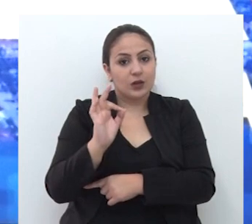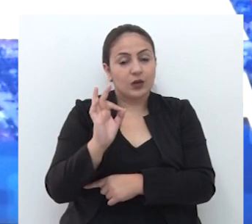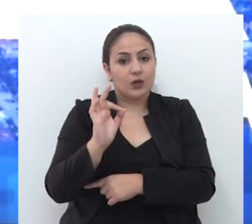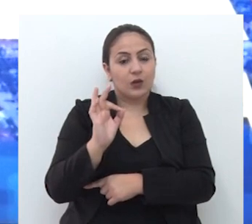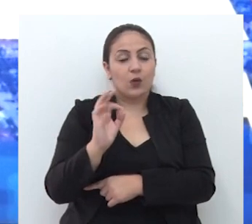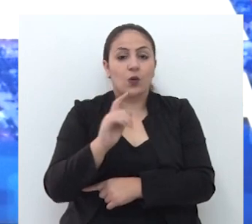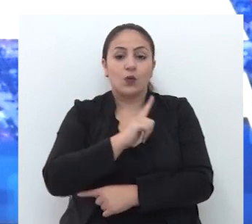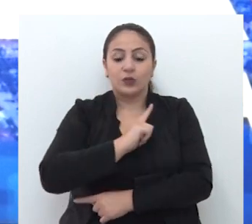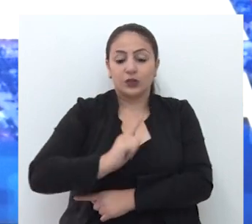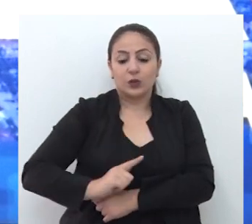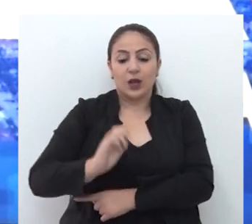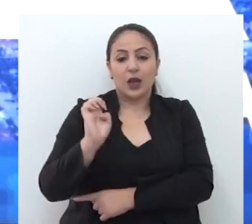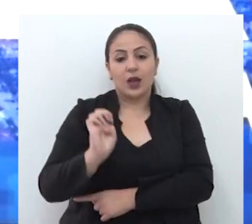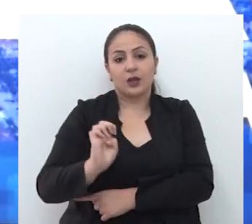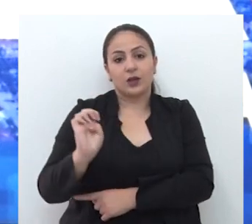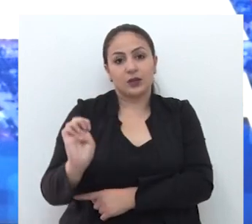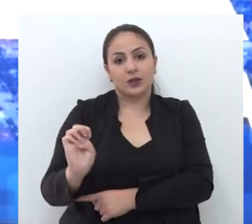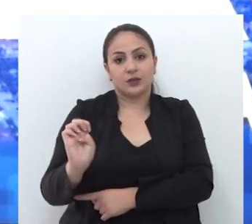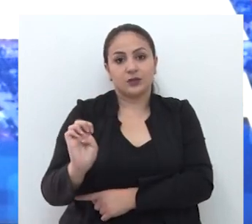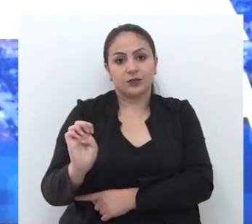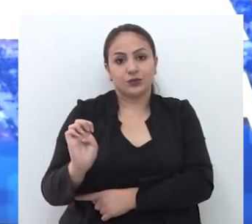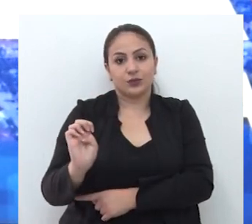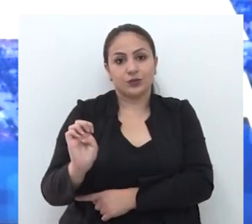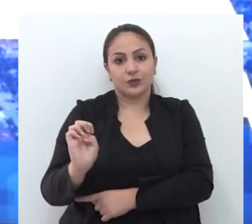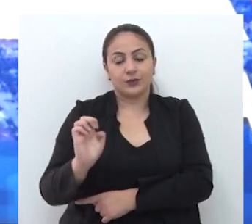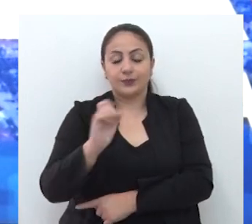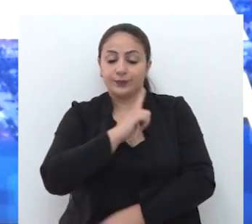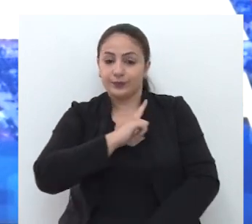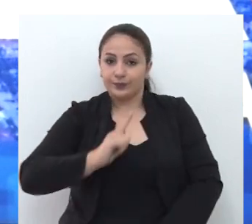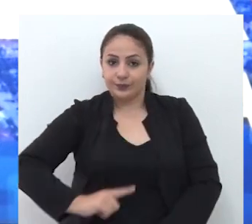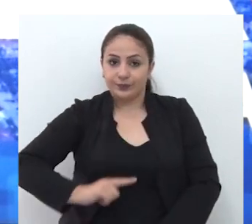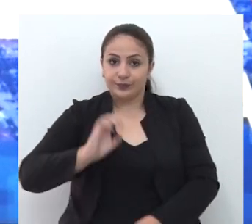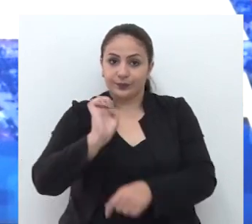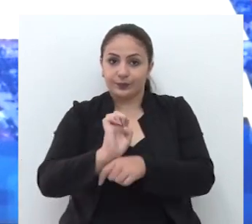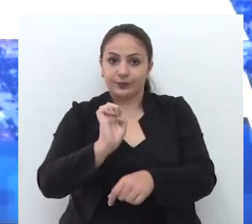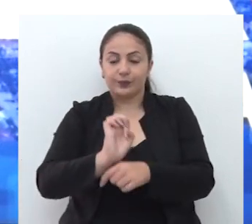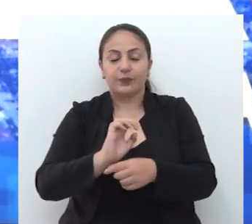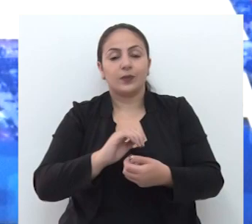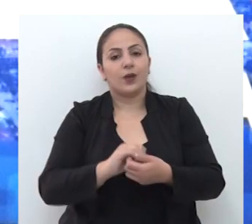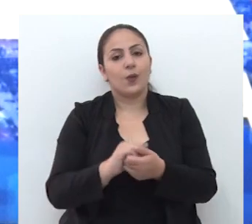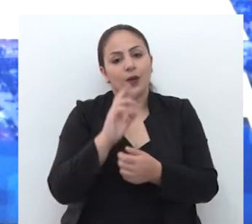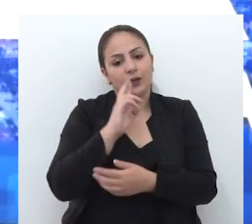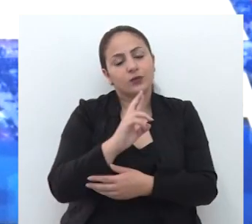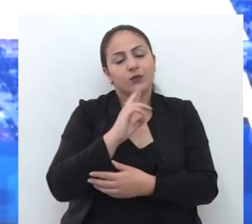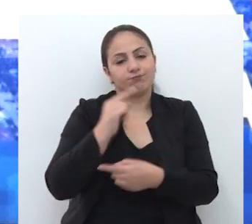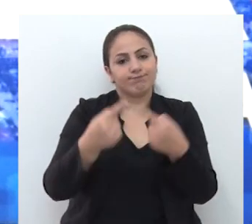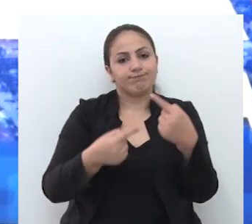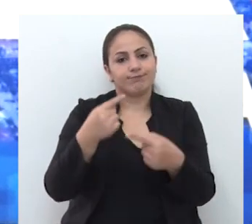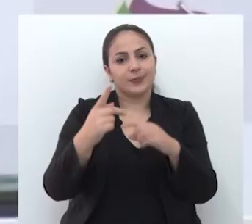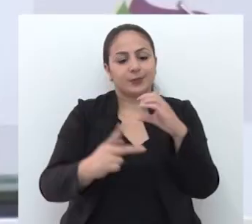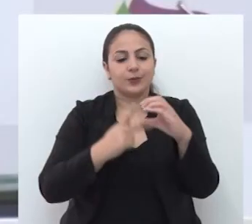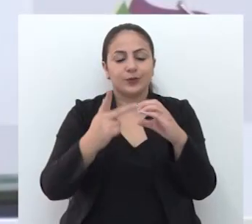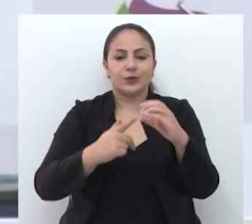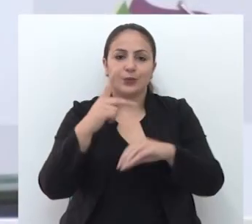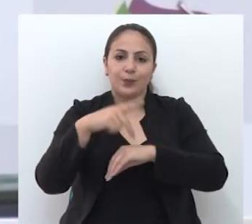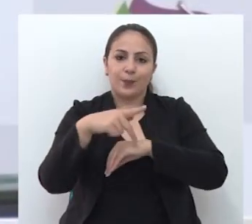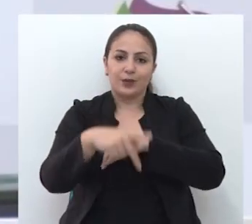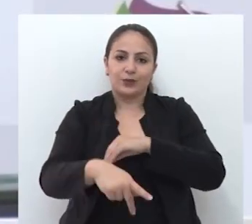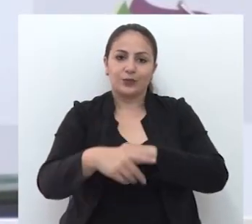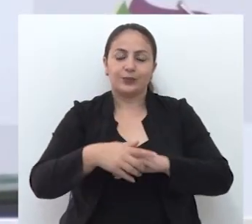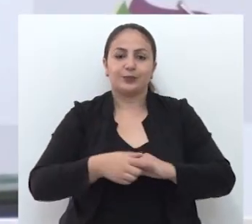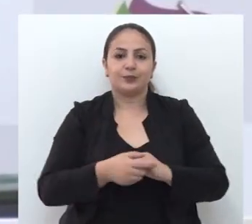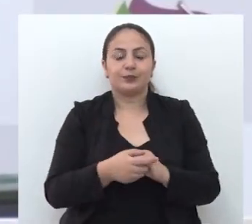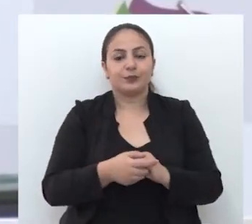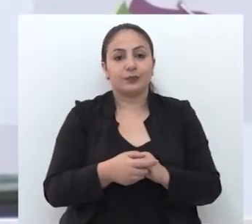Leite vai comandar o estado. O resultado, é claro, repercutiu no Legislativo de Passo Fundo. Um dos